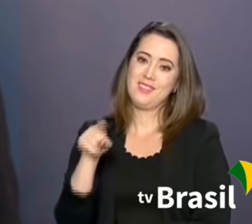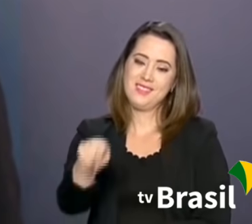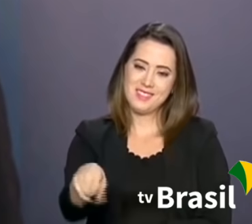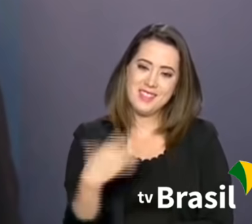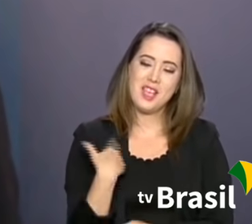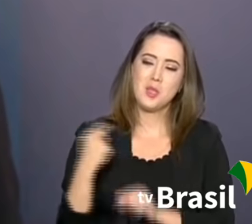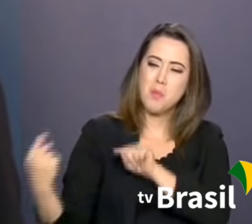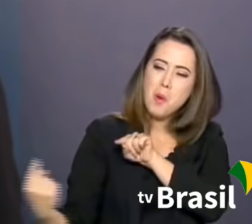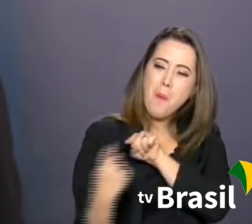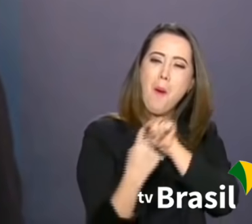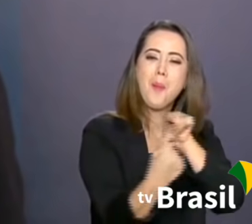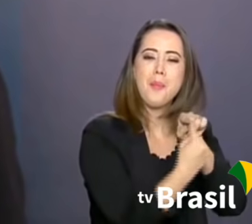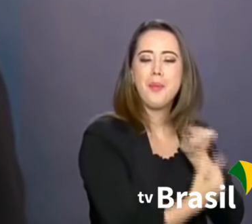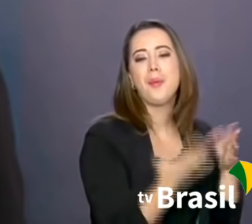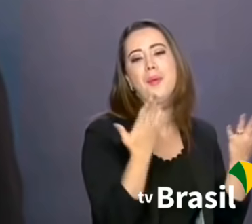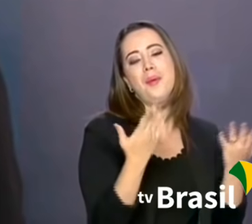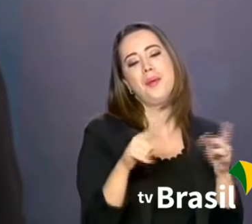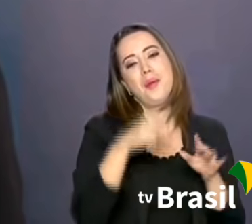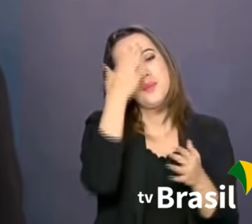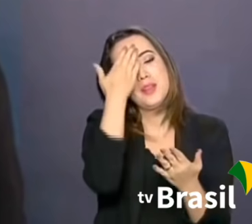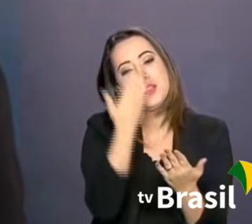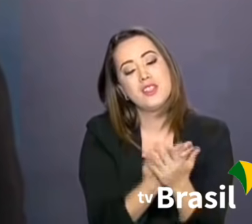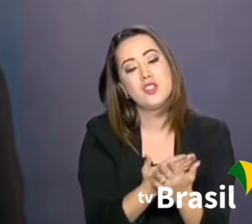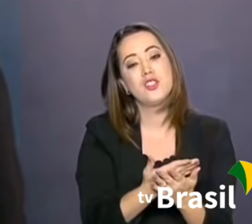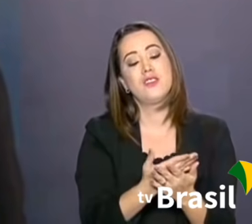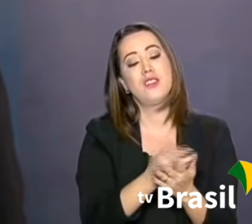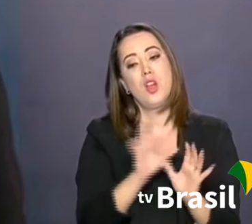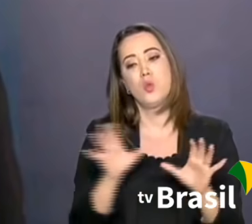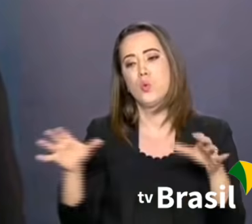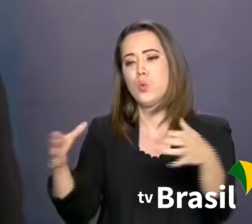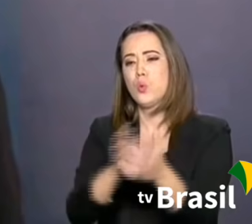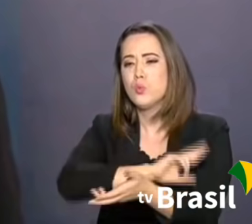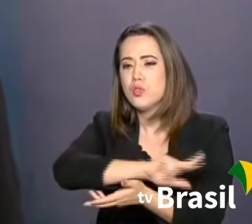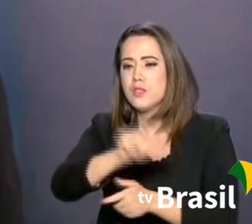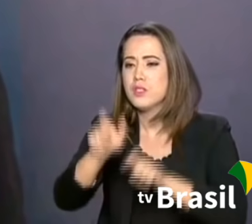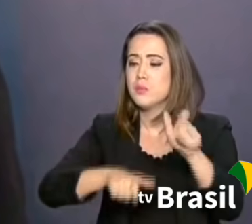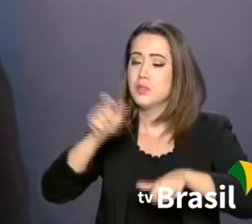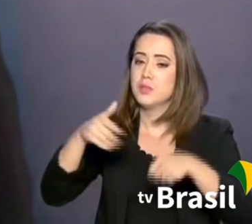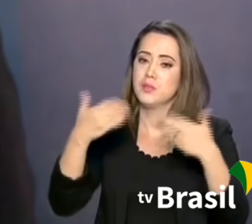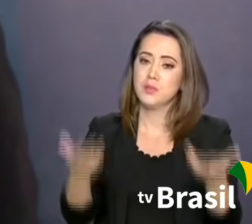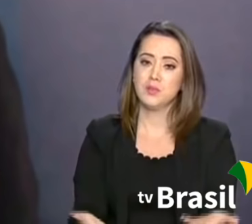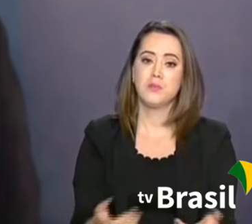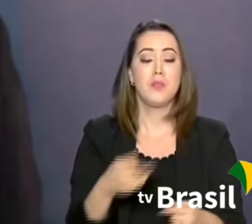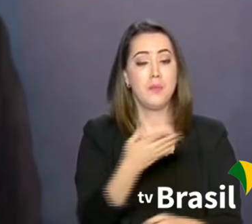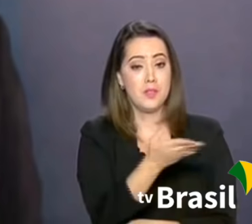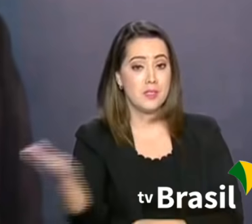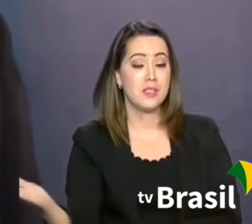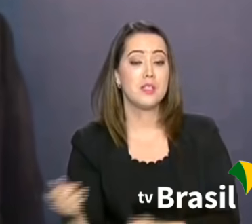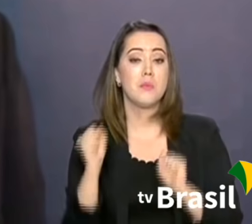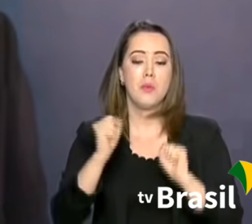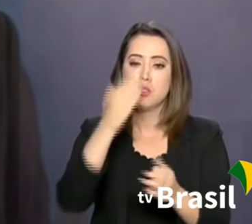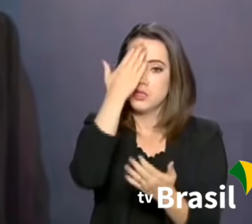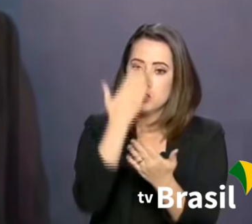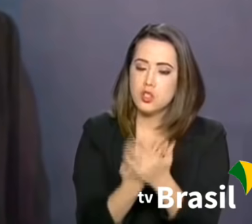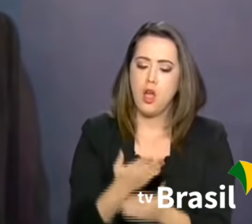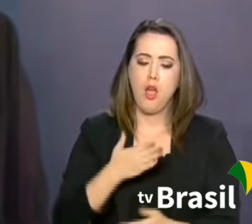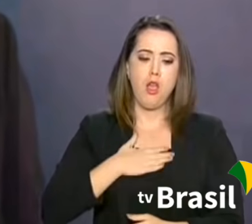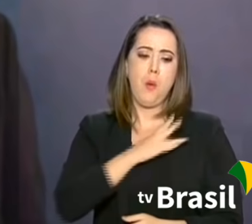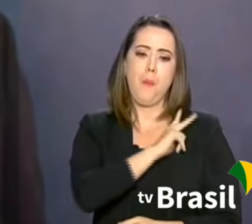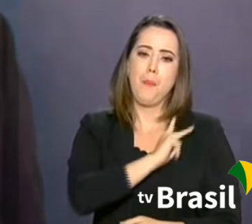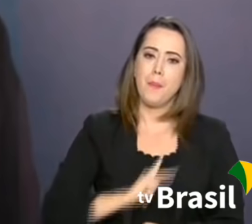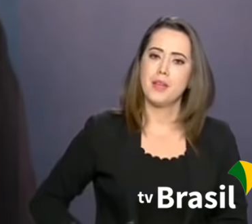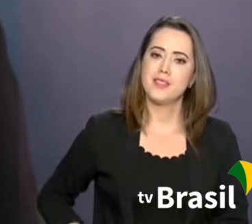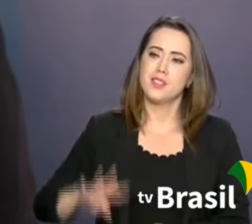e, mais do que tudo, pela confiança de parte de muitos de vocês. Mas fiquem certos, eu sou o presidente